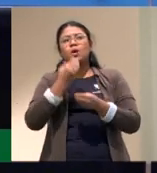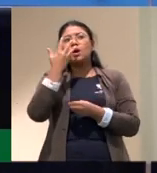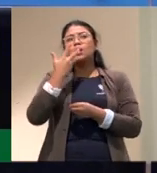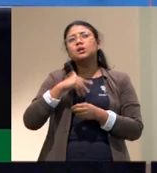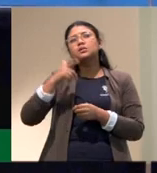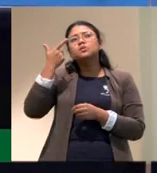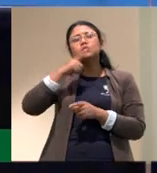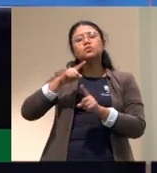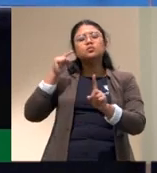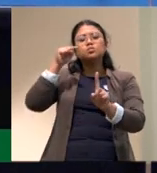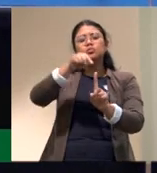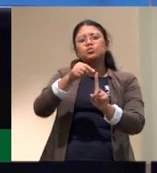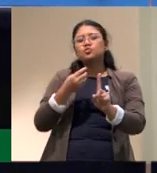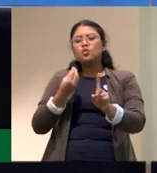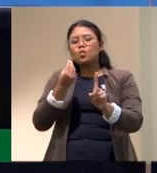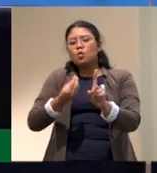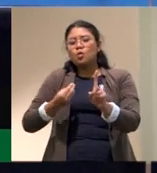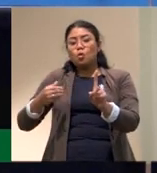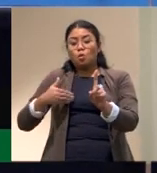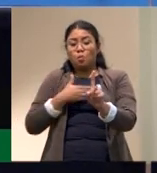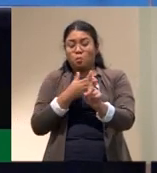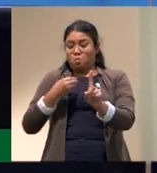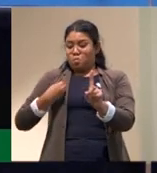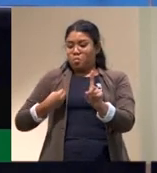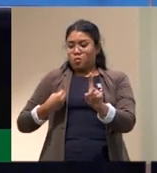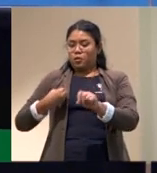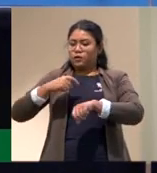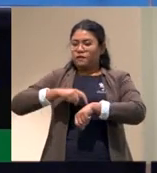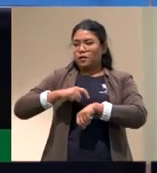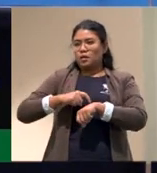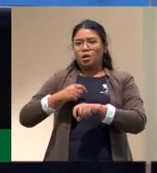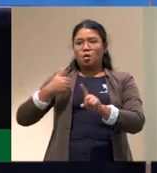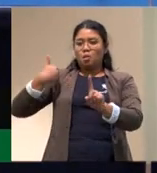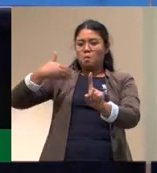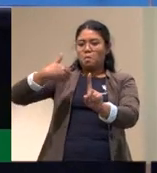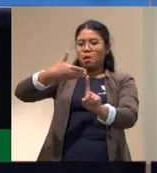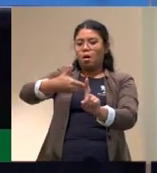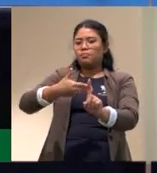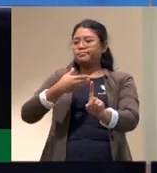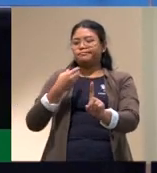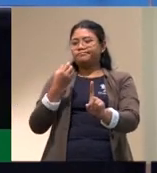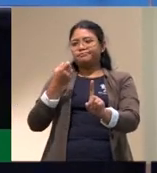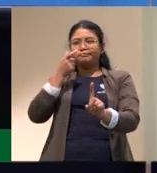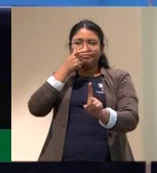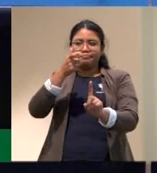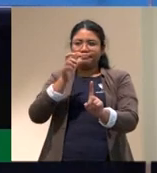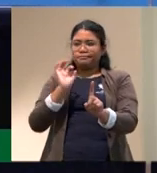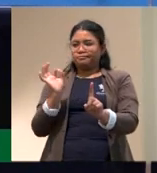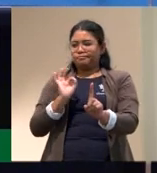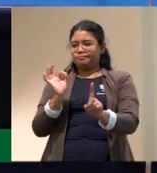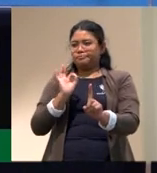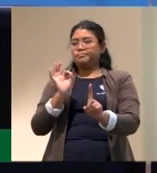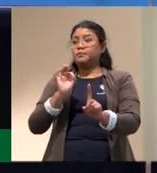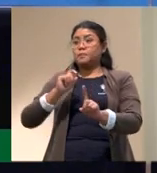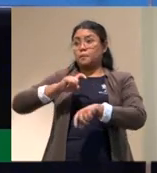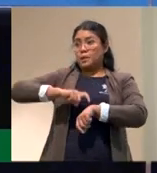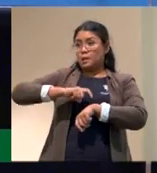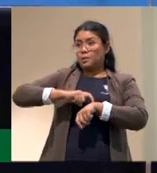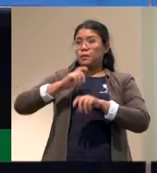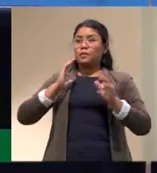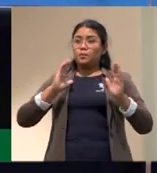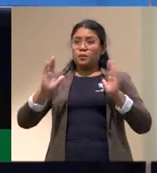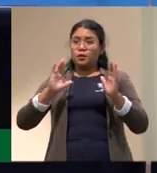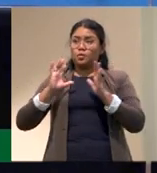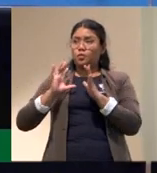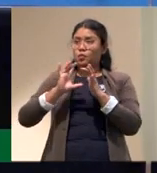verdade, não, neste momento de vida, não é isso que importa. Neste momento, nesse